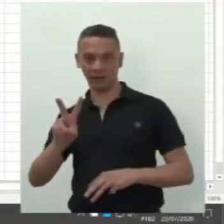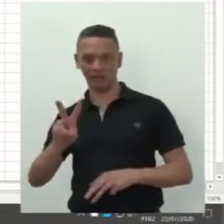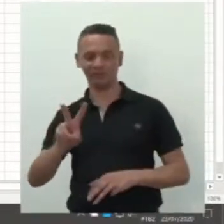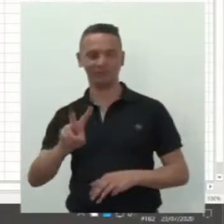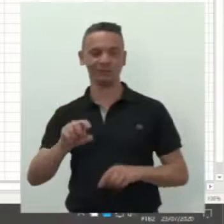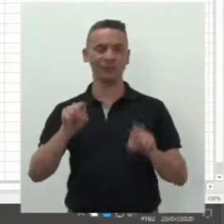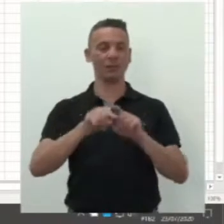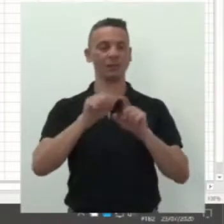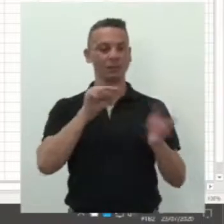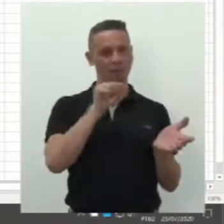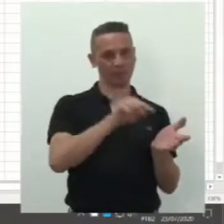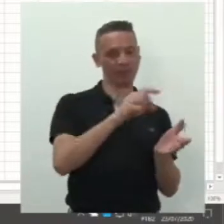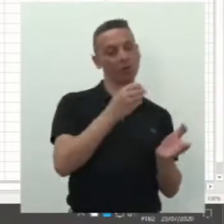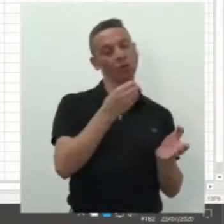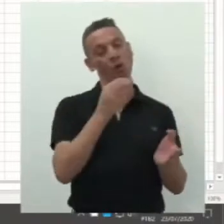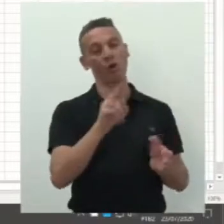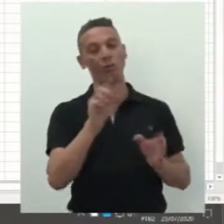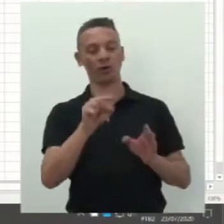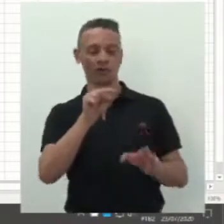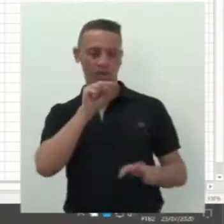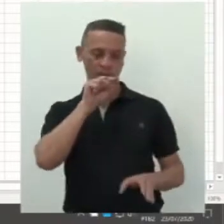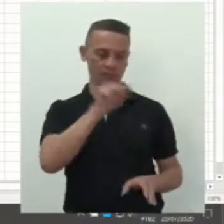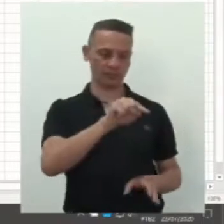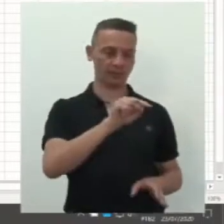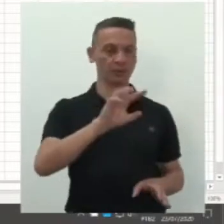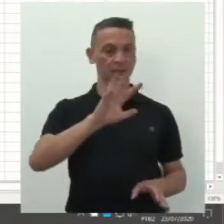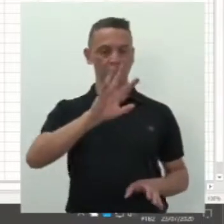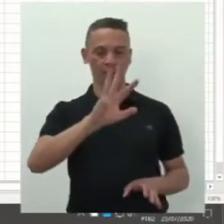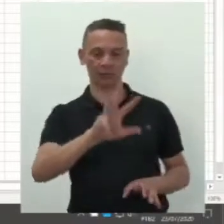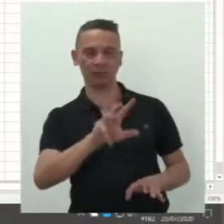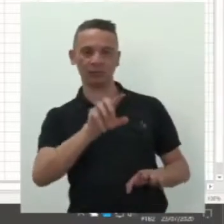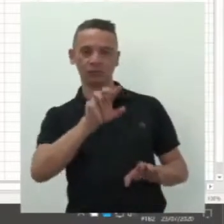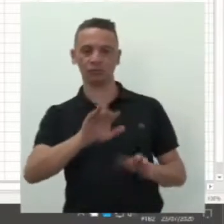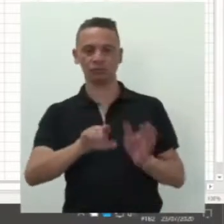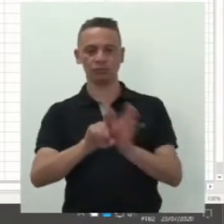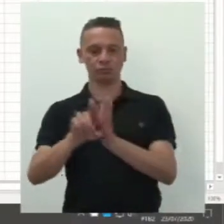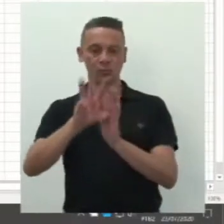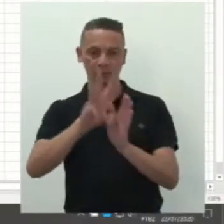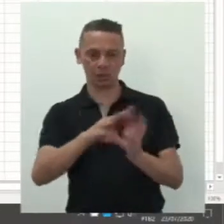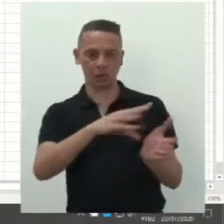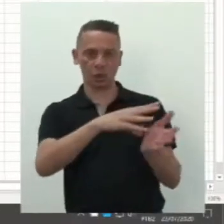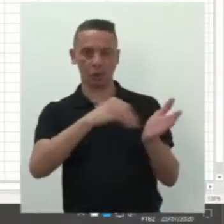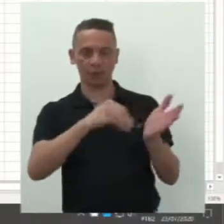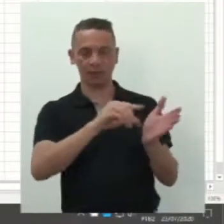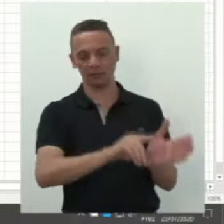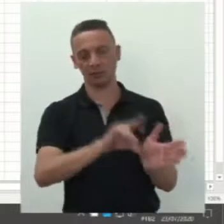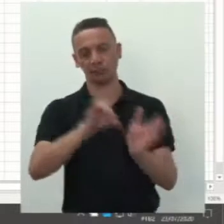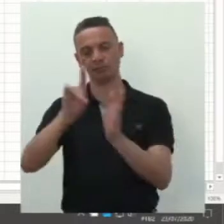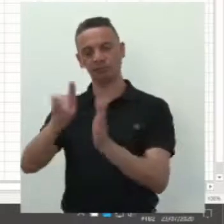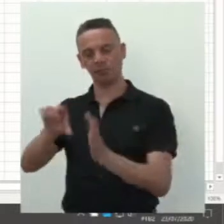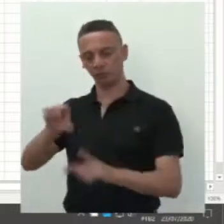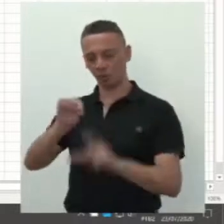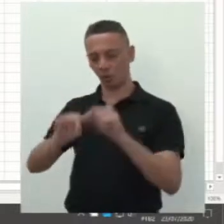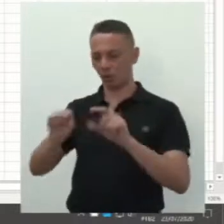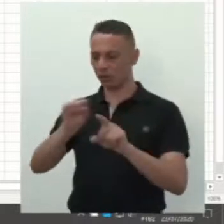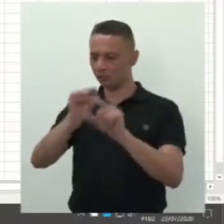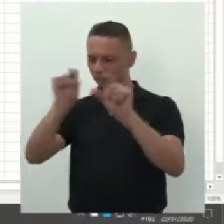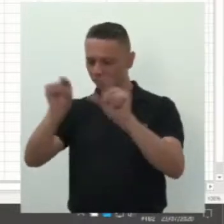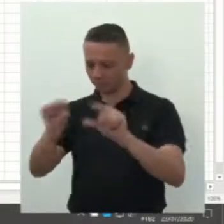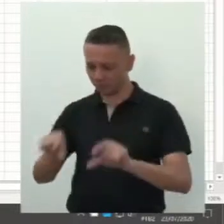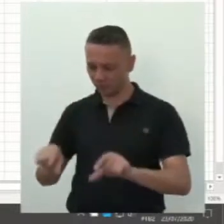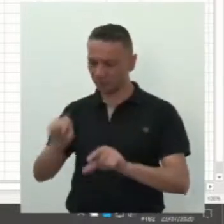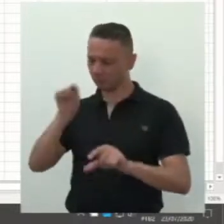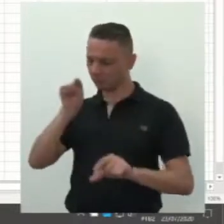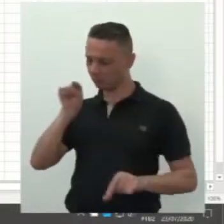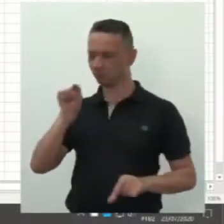fazer pelo atalho ou posso vir com o botão direito aqui, ó, copiar. E aí eu escolho em qual célula eu